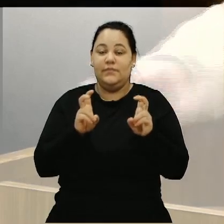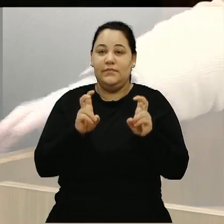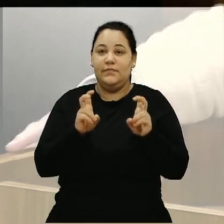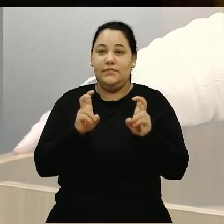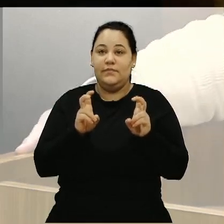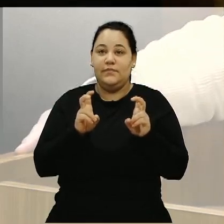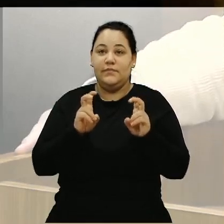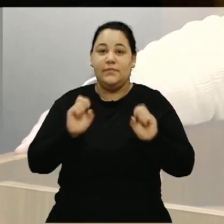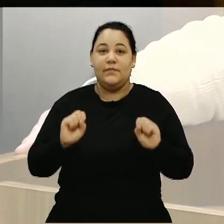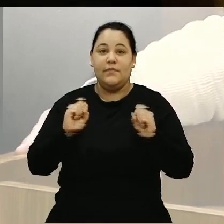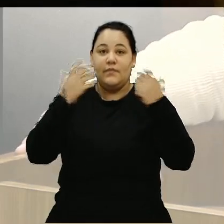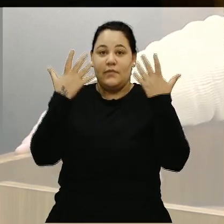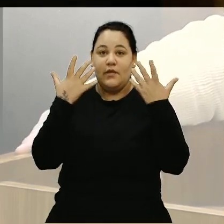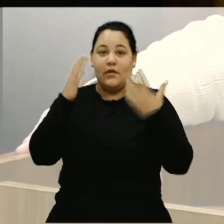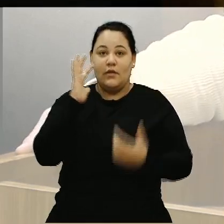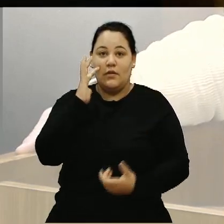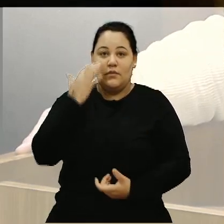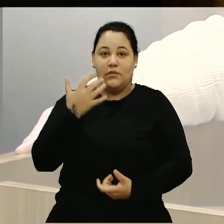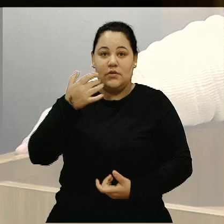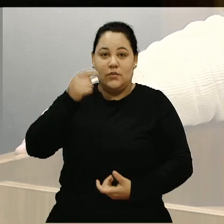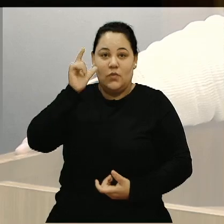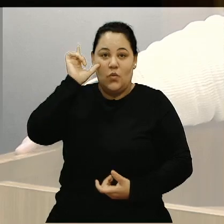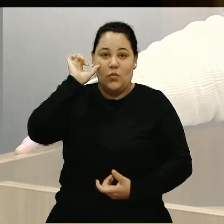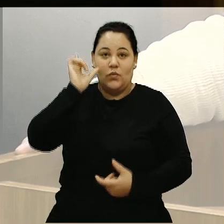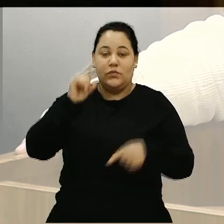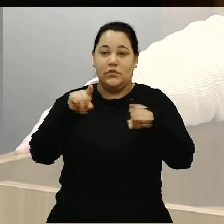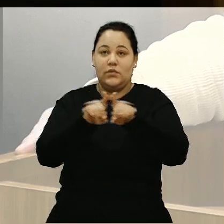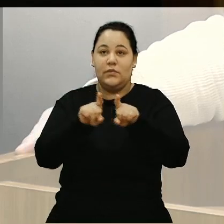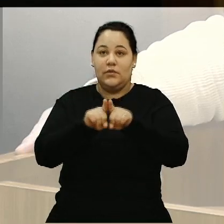o evento que ocorreu ontem da Unimed,